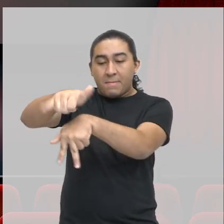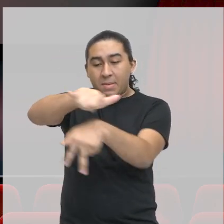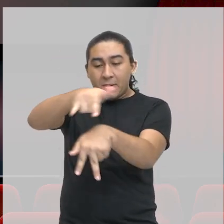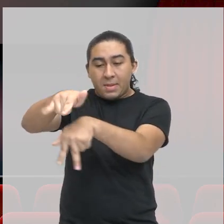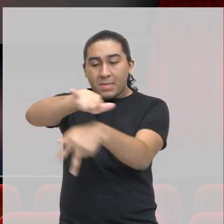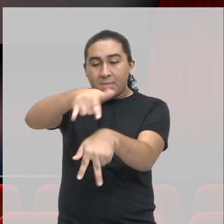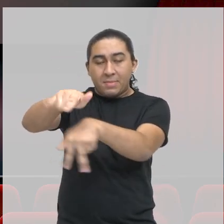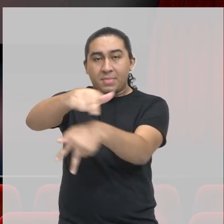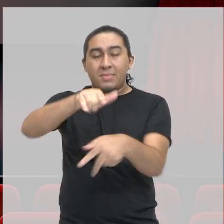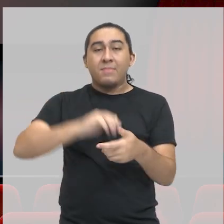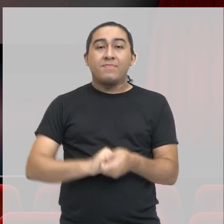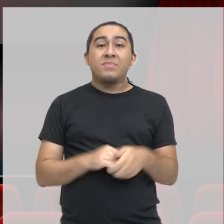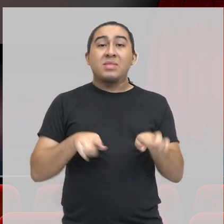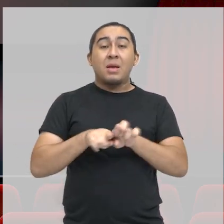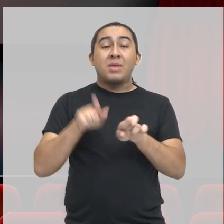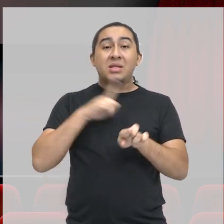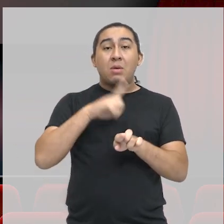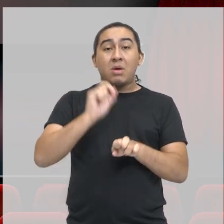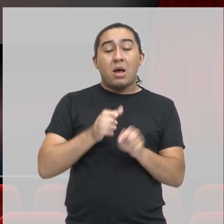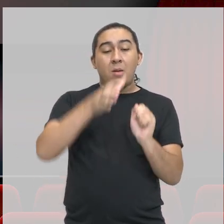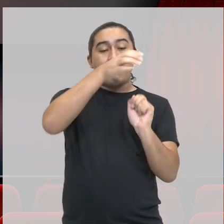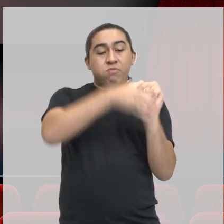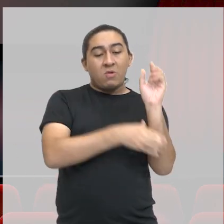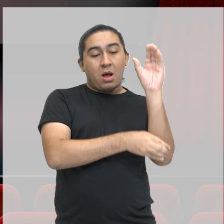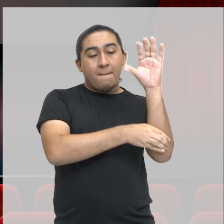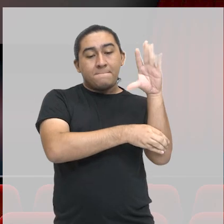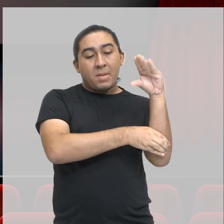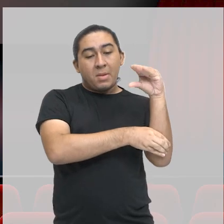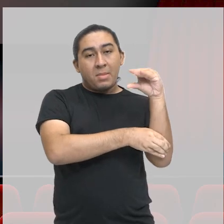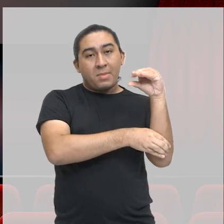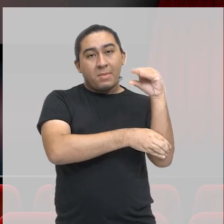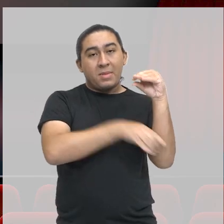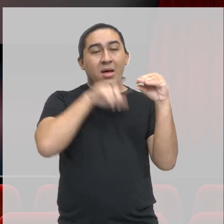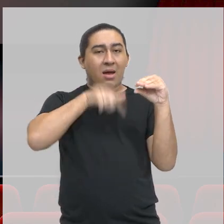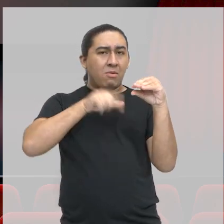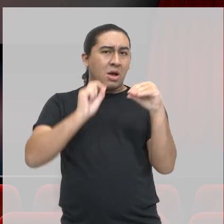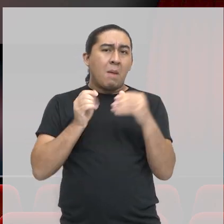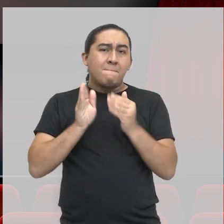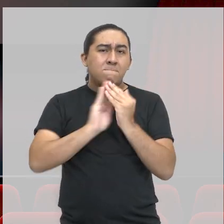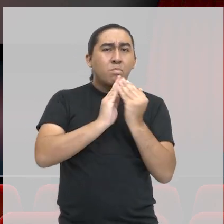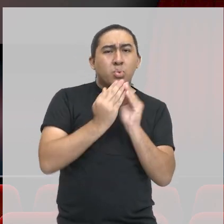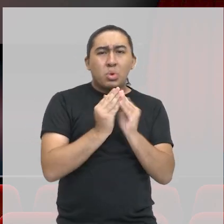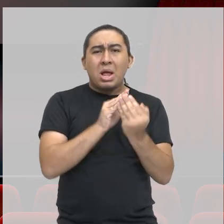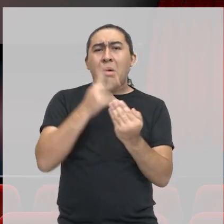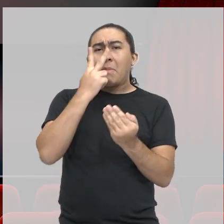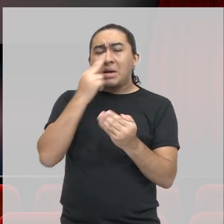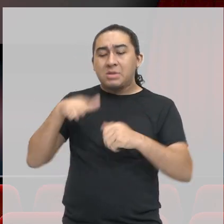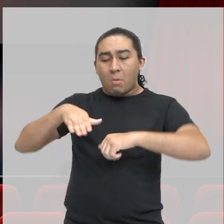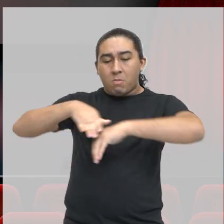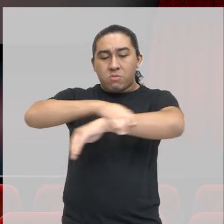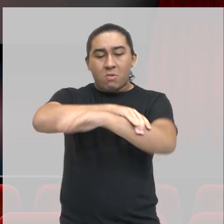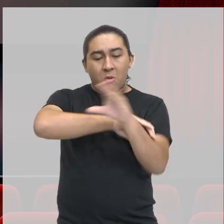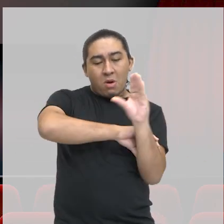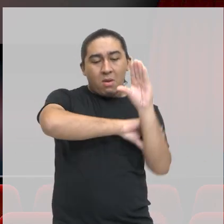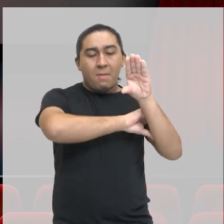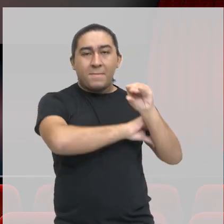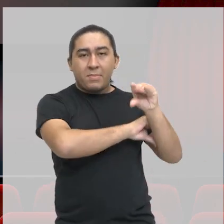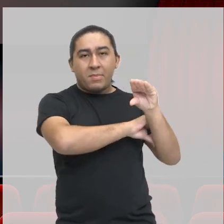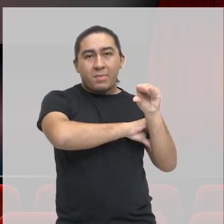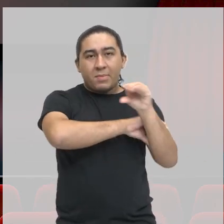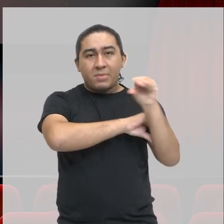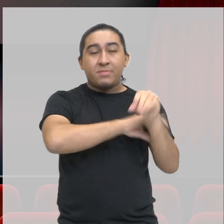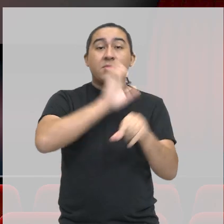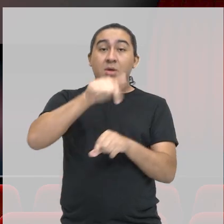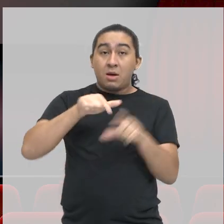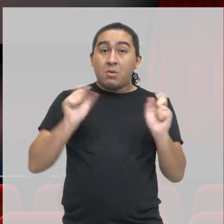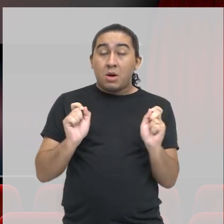o fantoche, que ele é manipulado através das mãos, geralmente parece uma luva. Então é um teatro